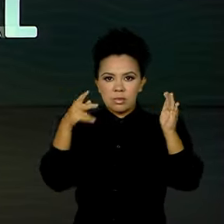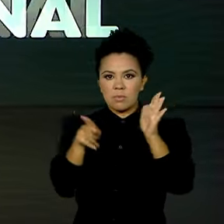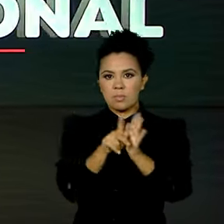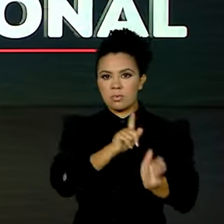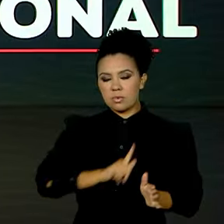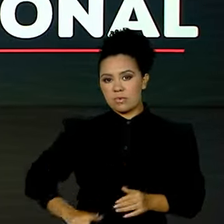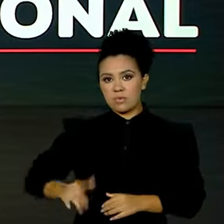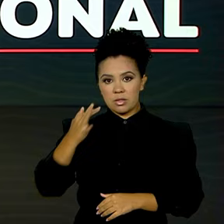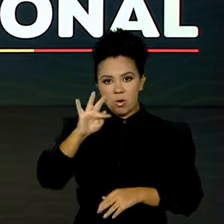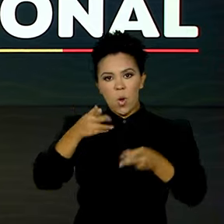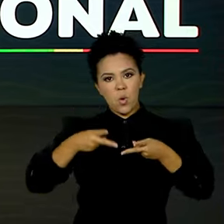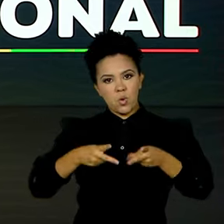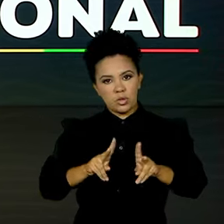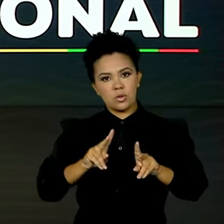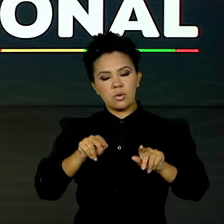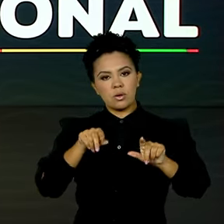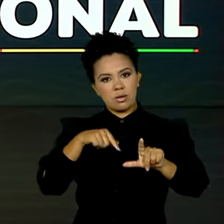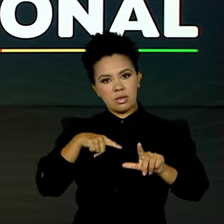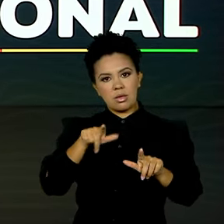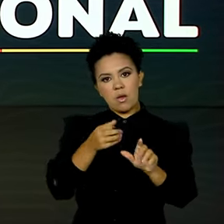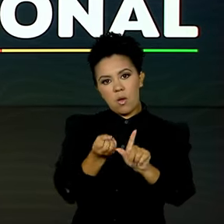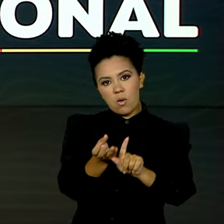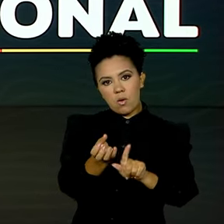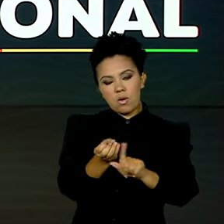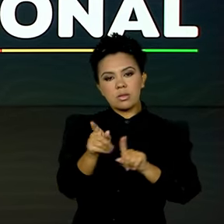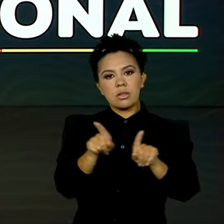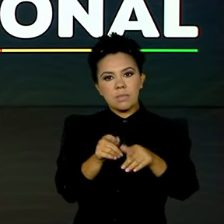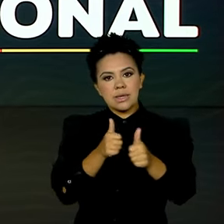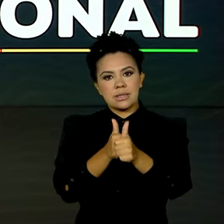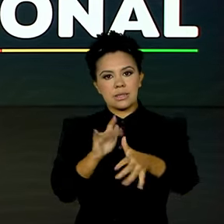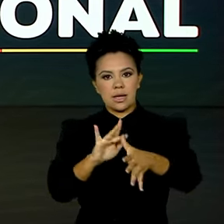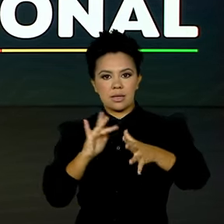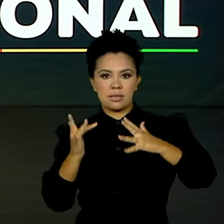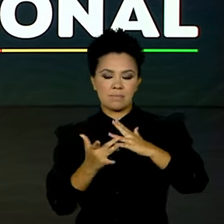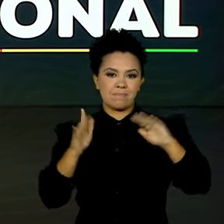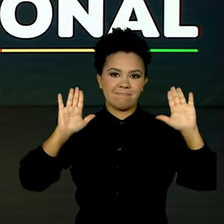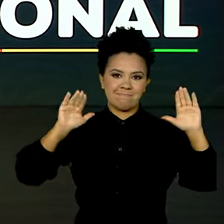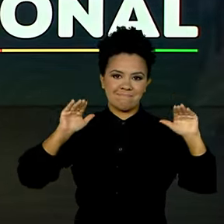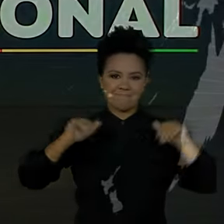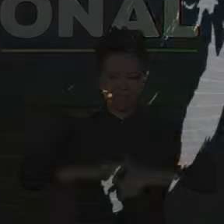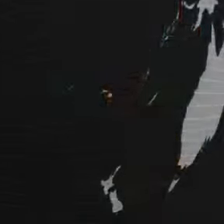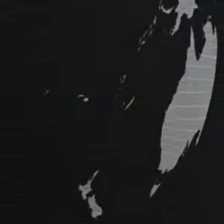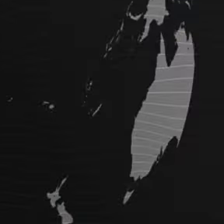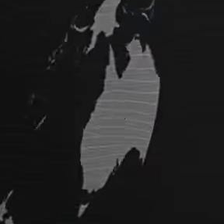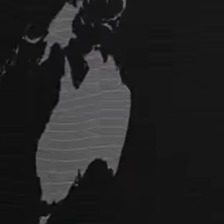Continue com a gente aqui no Canal Gov e siga também as nossas redes sociais. Até mais!